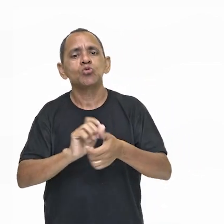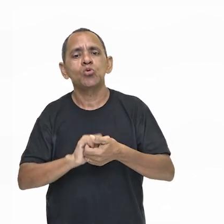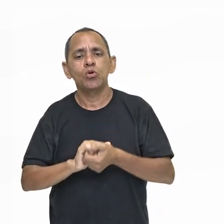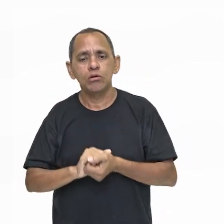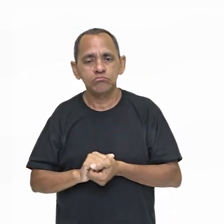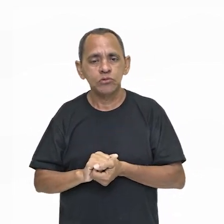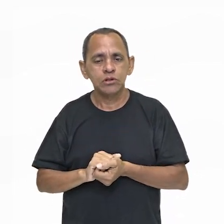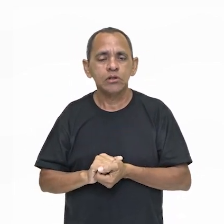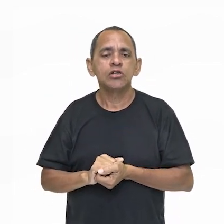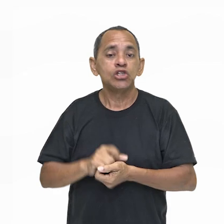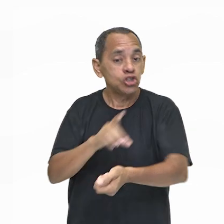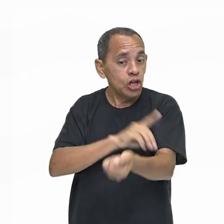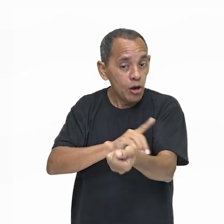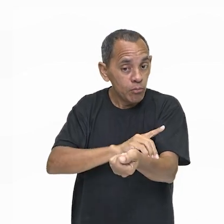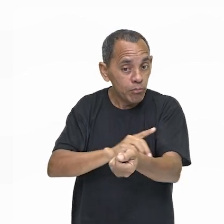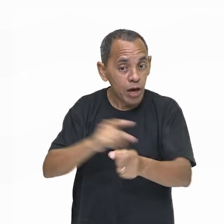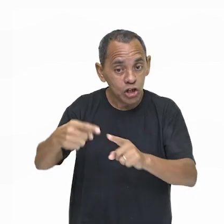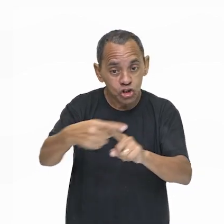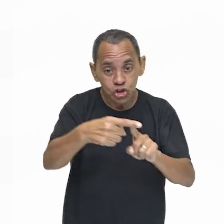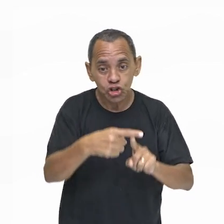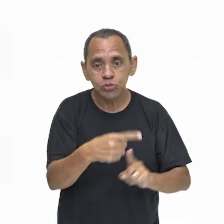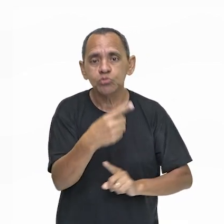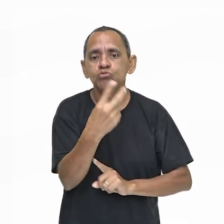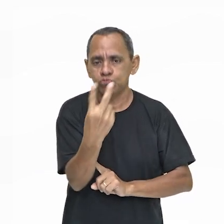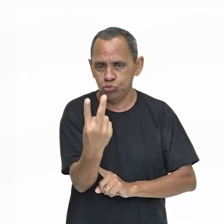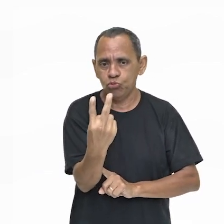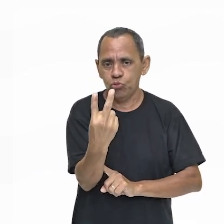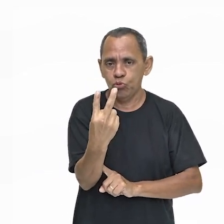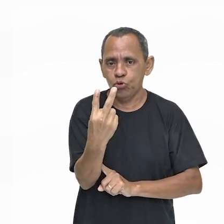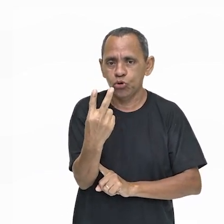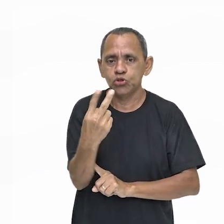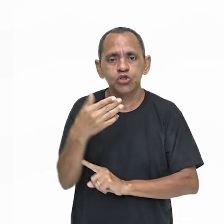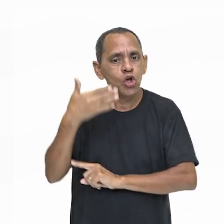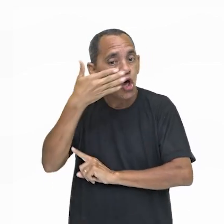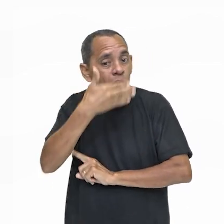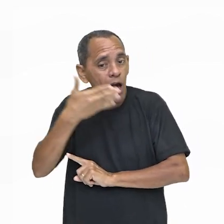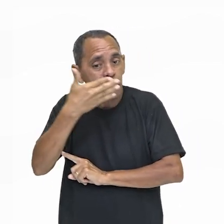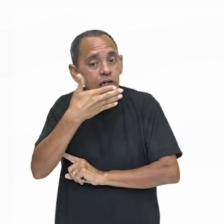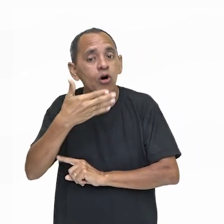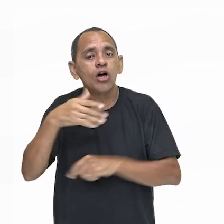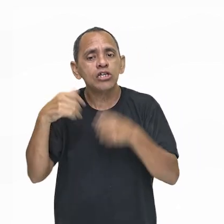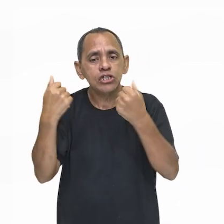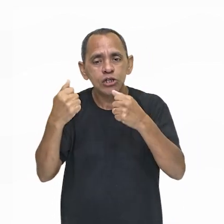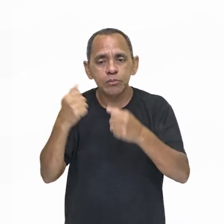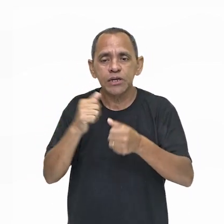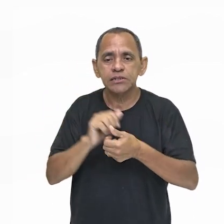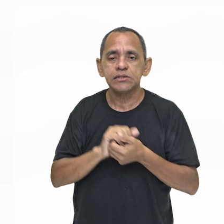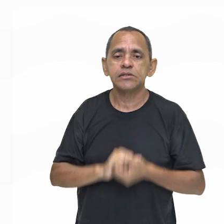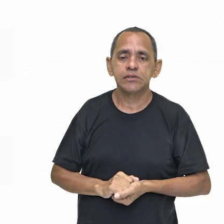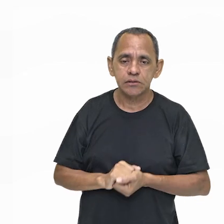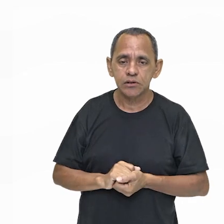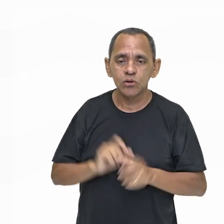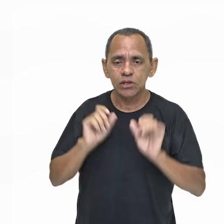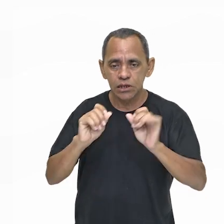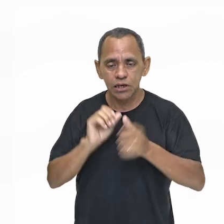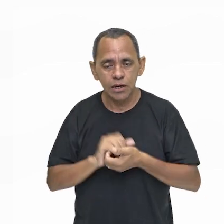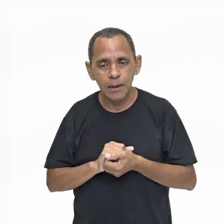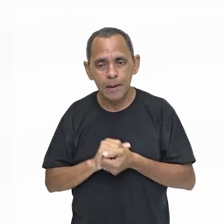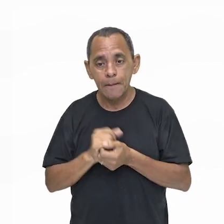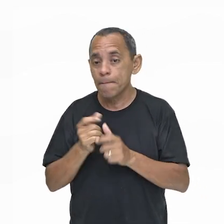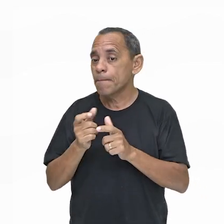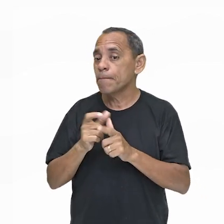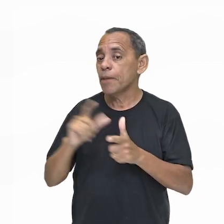exame de sangue em jejum, a glicose dessa pessoa tem que se apresentar maior que